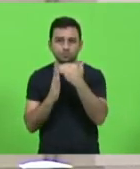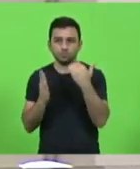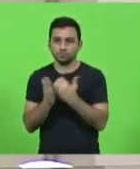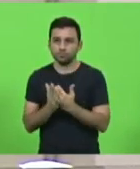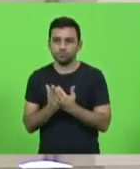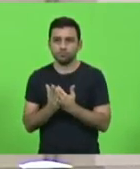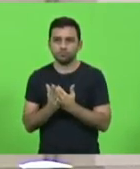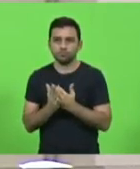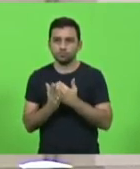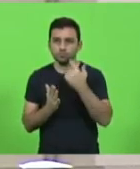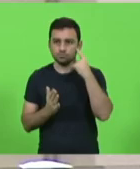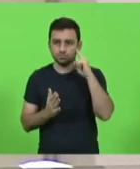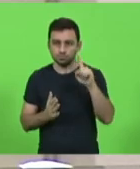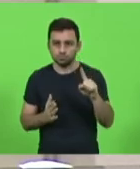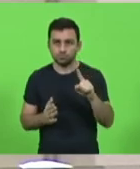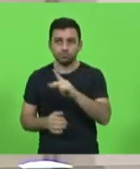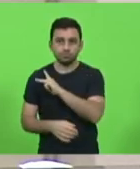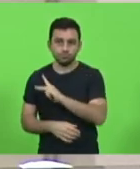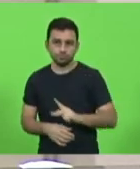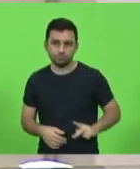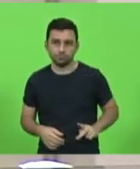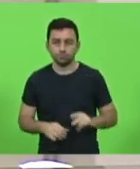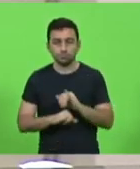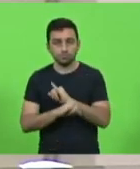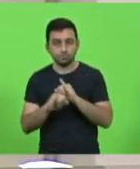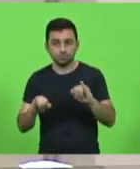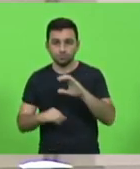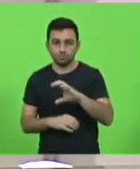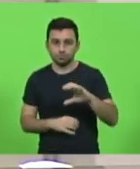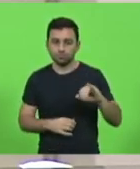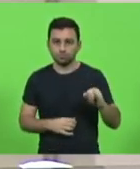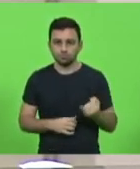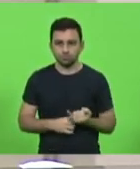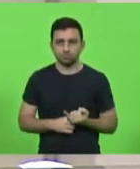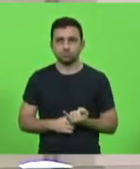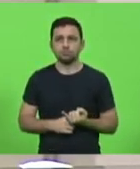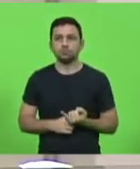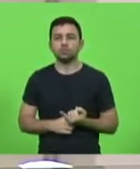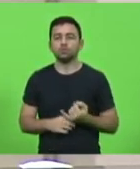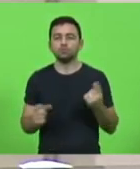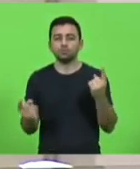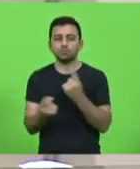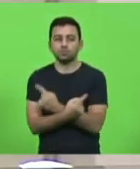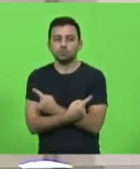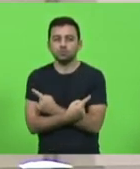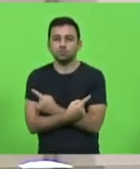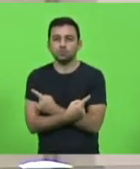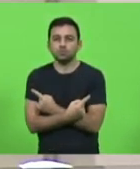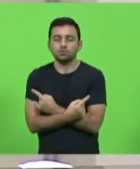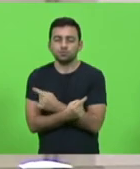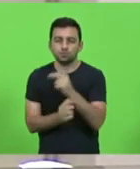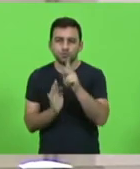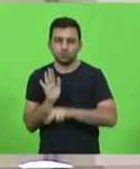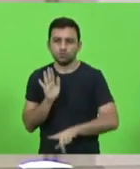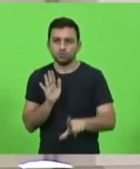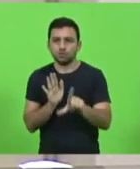O senhor presidente comunicou que a Comissão de Constituição e Justiça apresentou parecer contrário ao projeto de lei